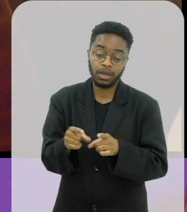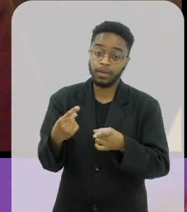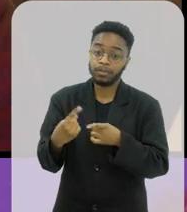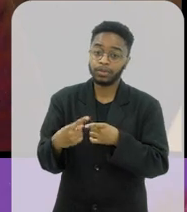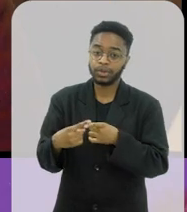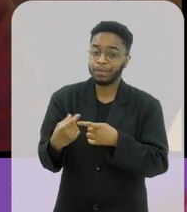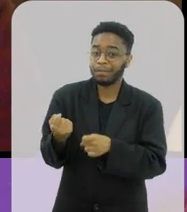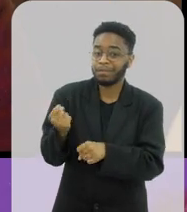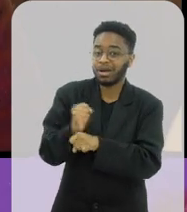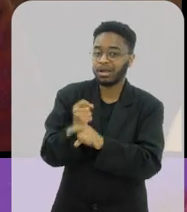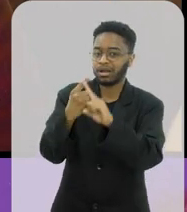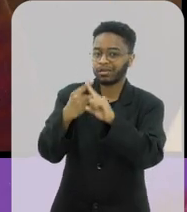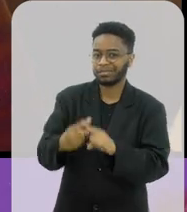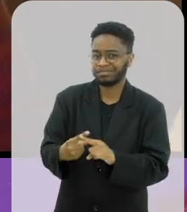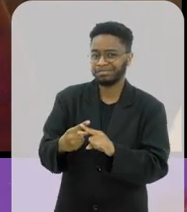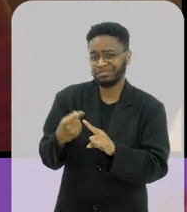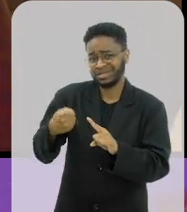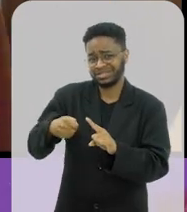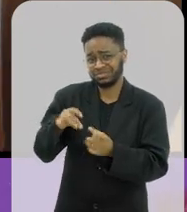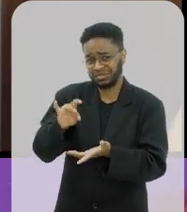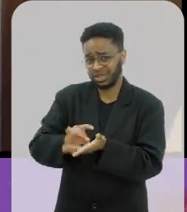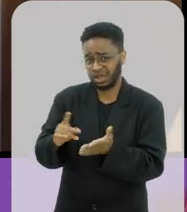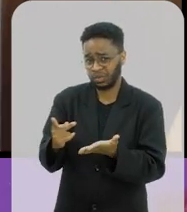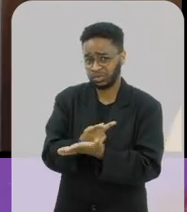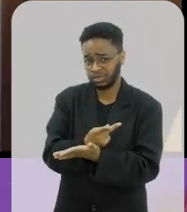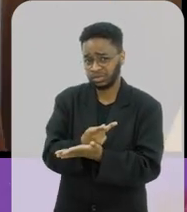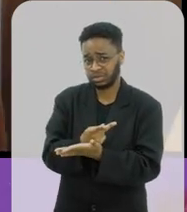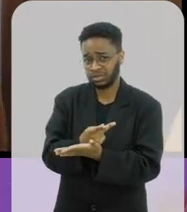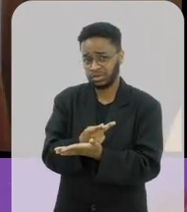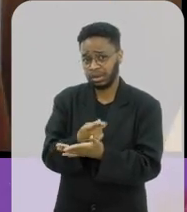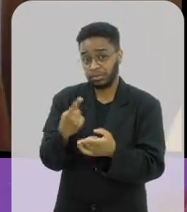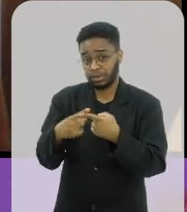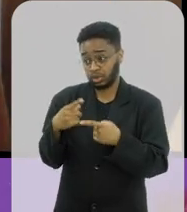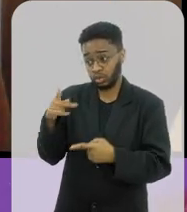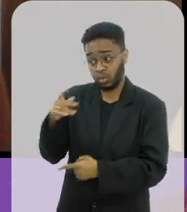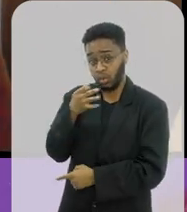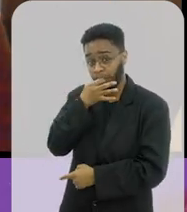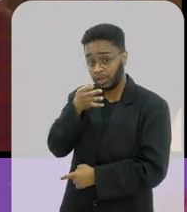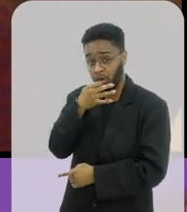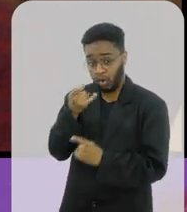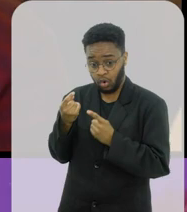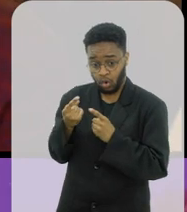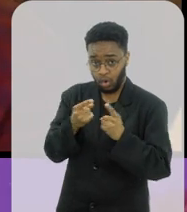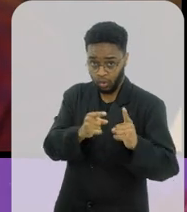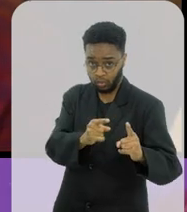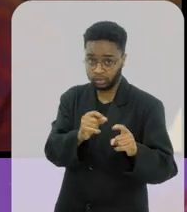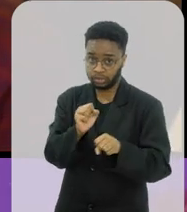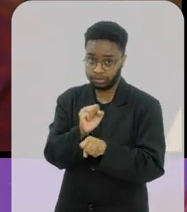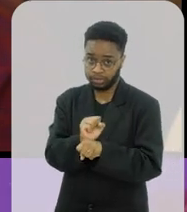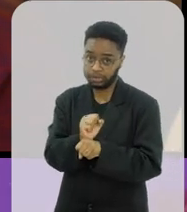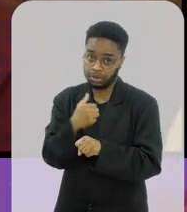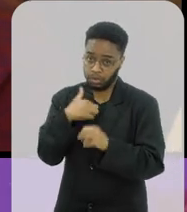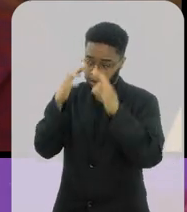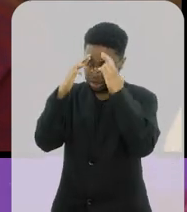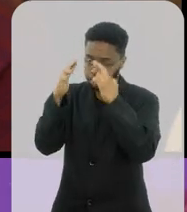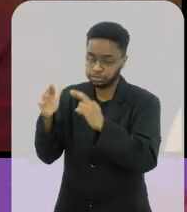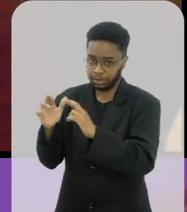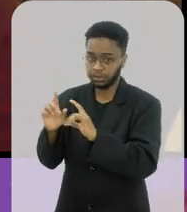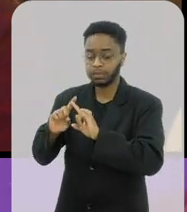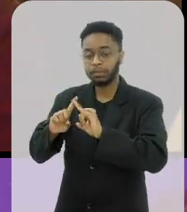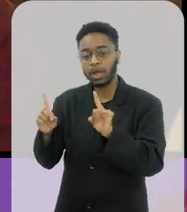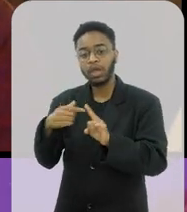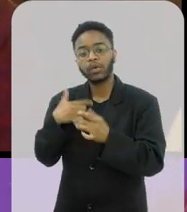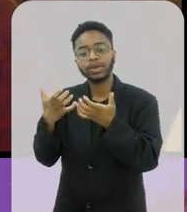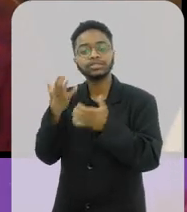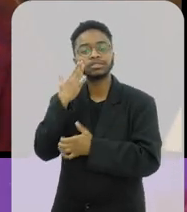que essa paralisação deveria mesmo existir, apesar da sua opinião ser contrária, e eu respeito, mas